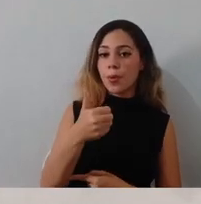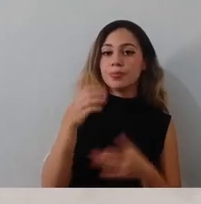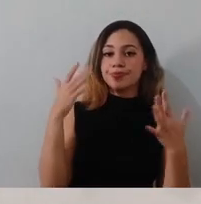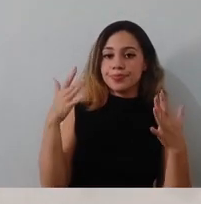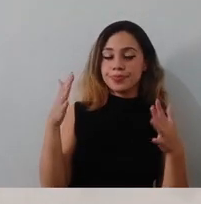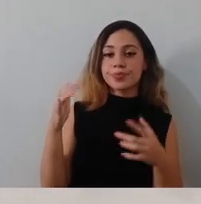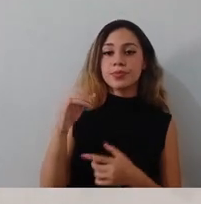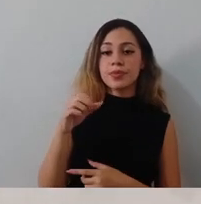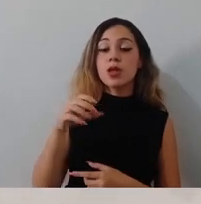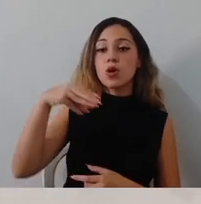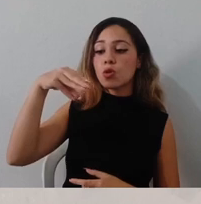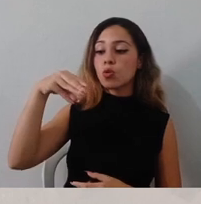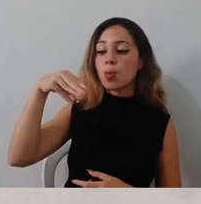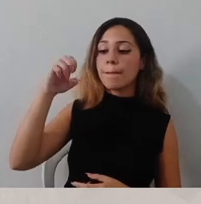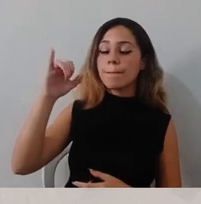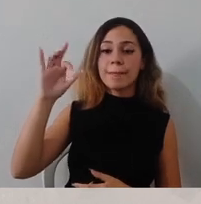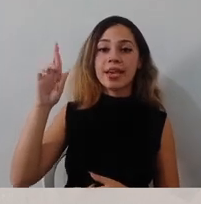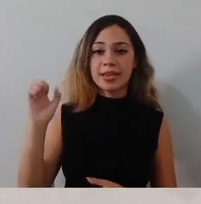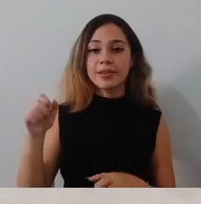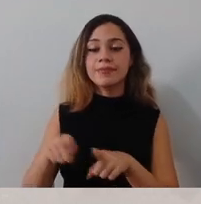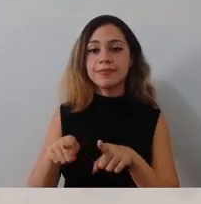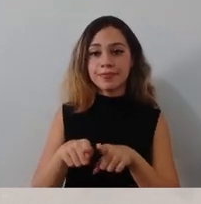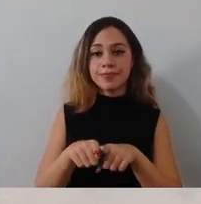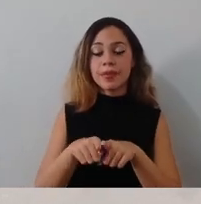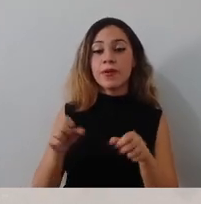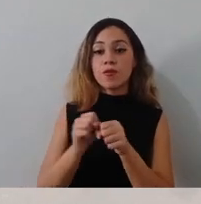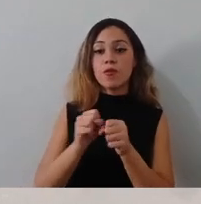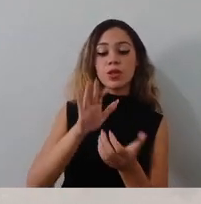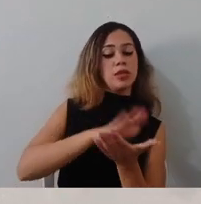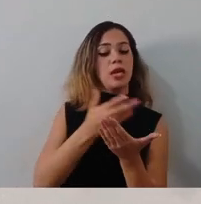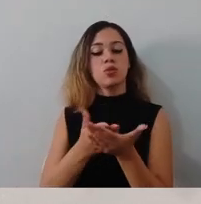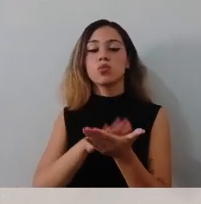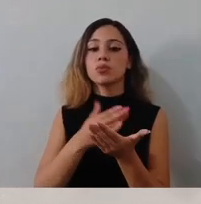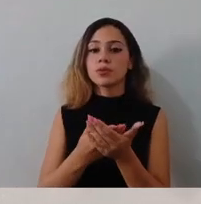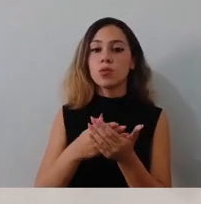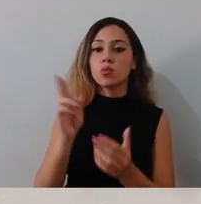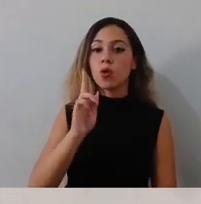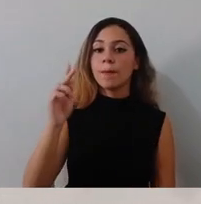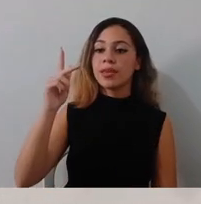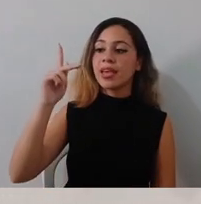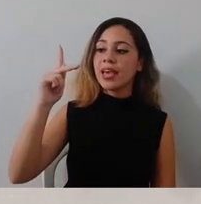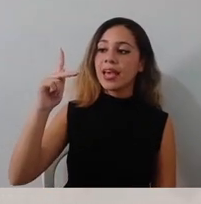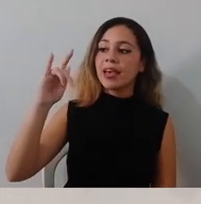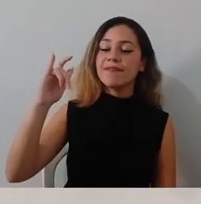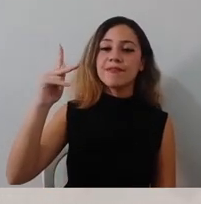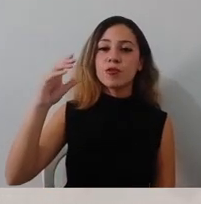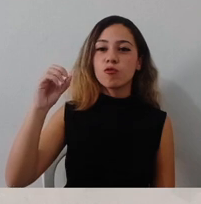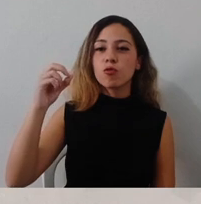Nossa, que legal. O Sejusc do Meyer, aonde foi feita a tradução dessa cartilha FIFO e